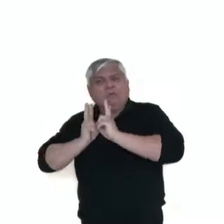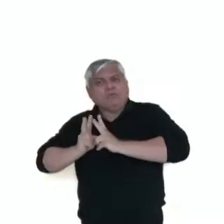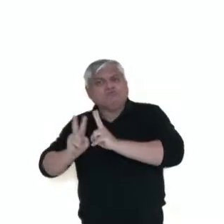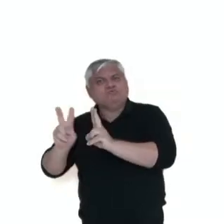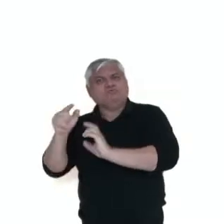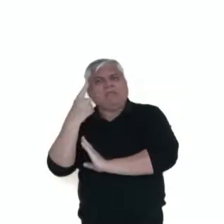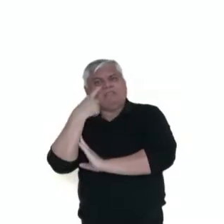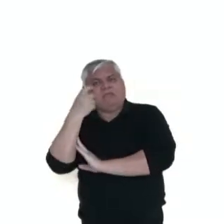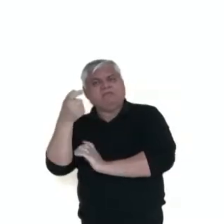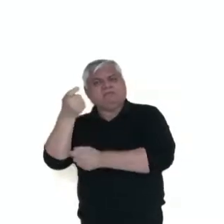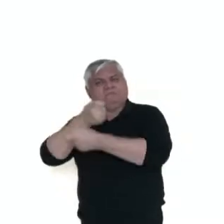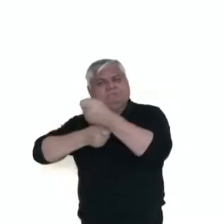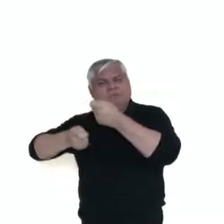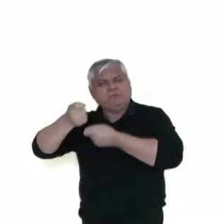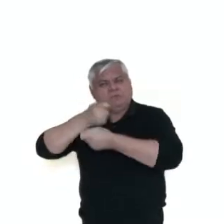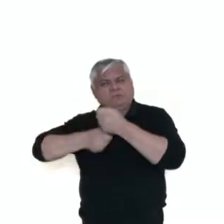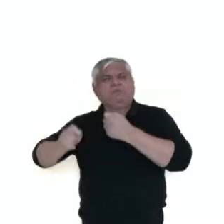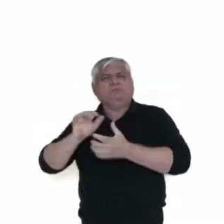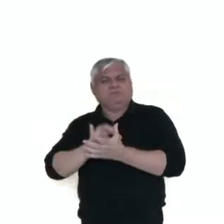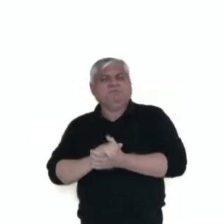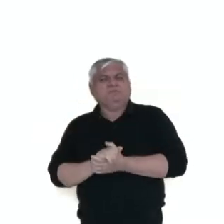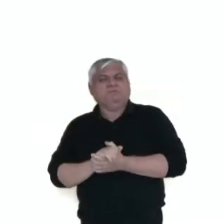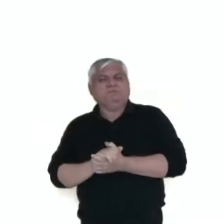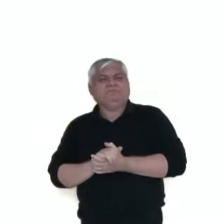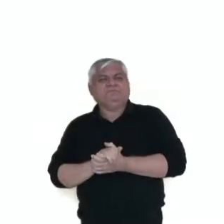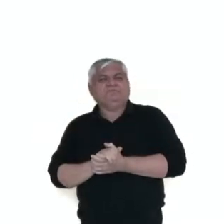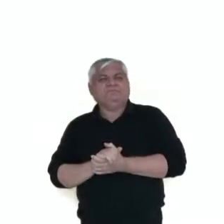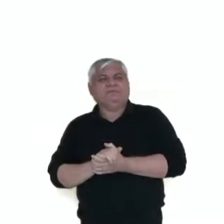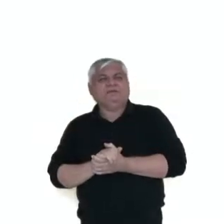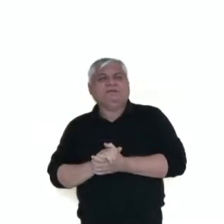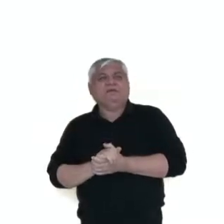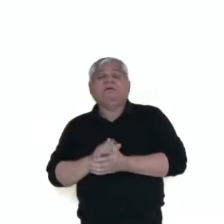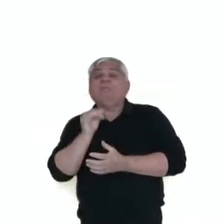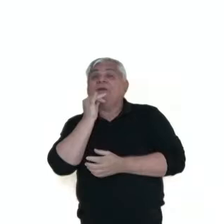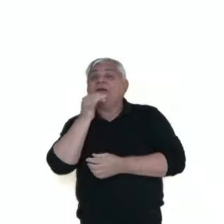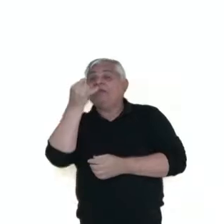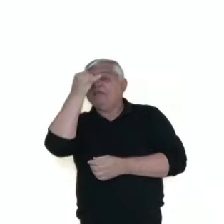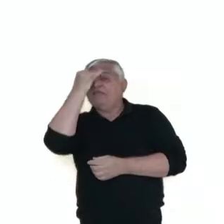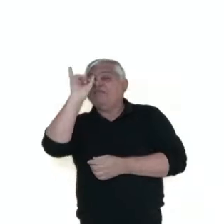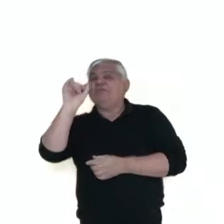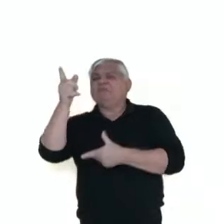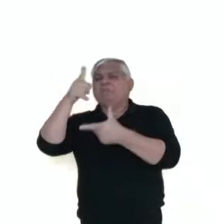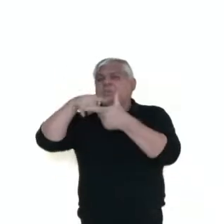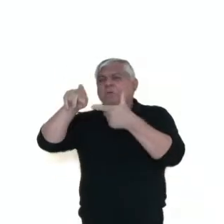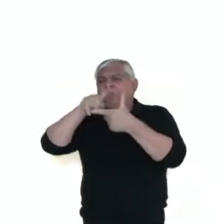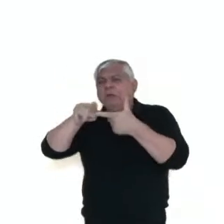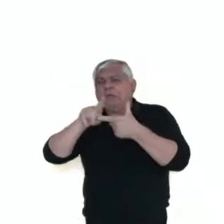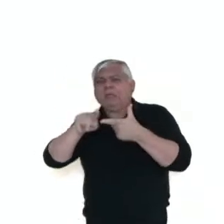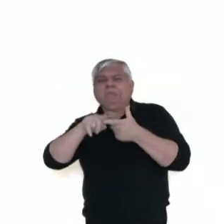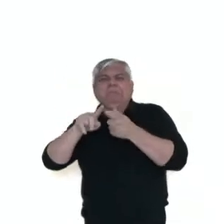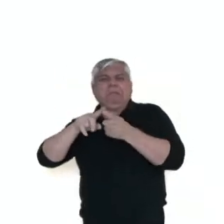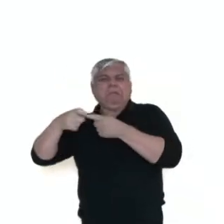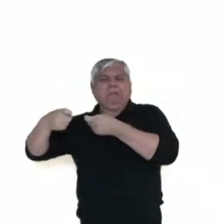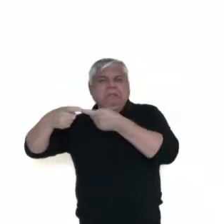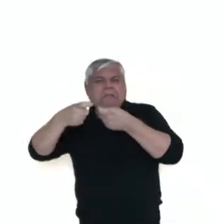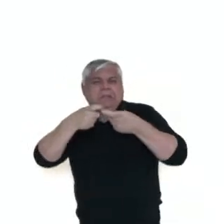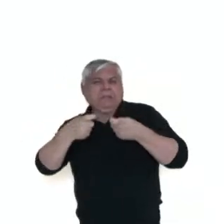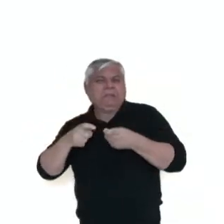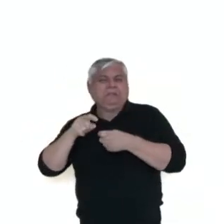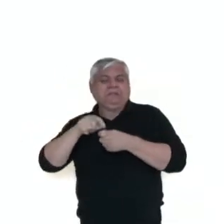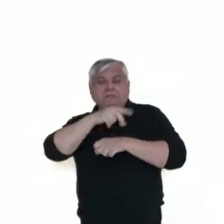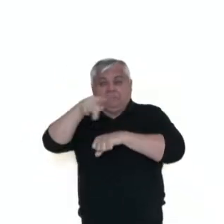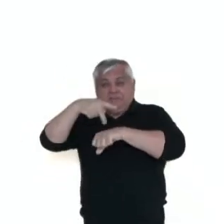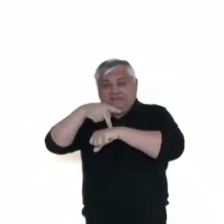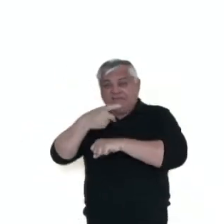interesses econômicos na Índia, desde que evitado um conflito interno de grandes proporções, os